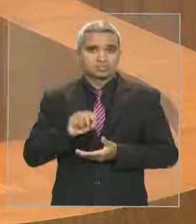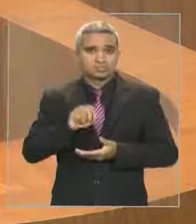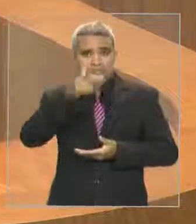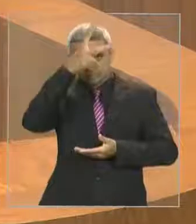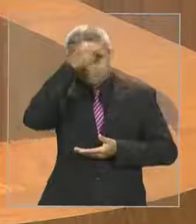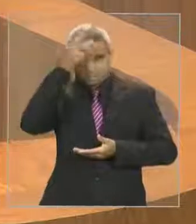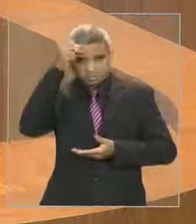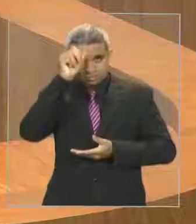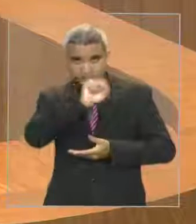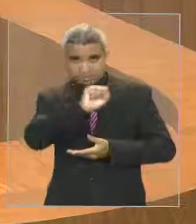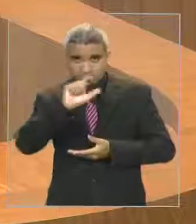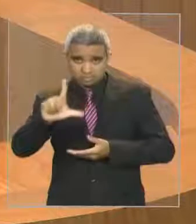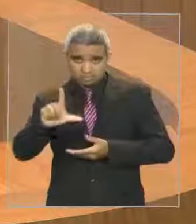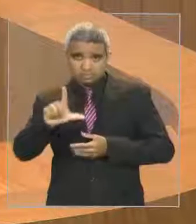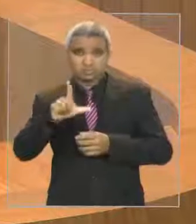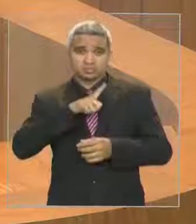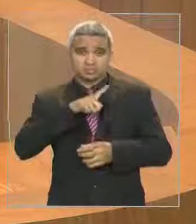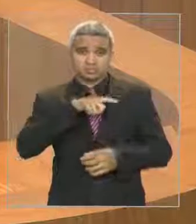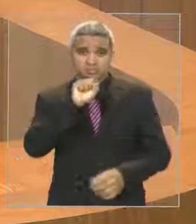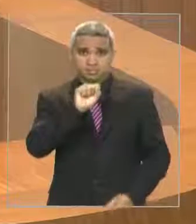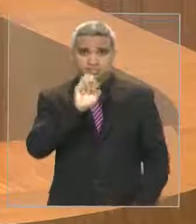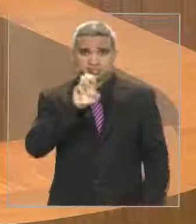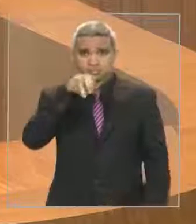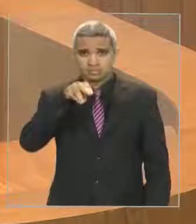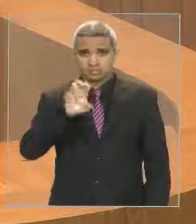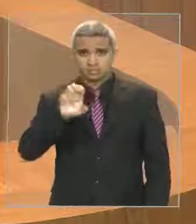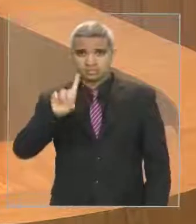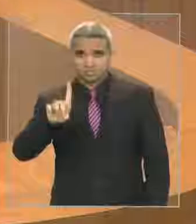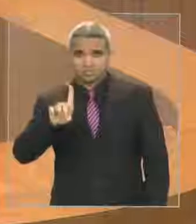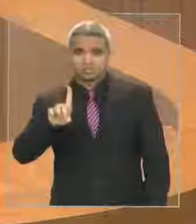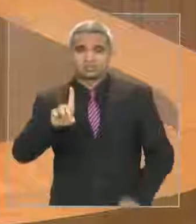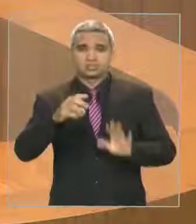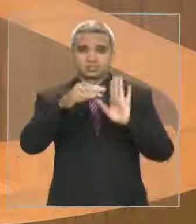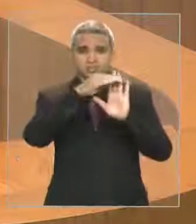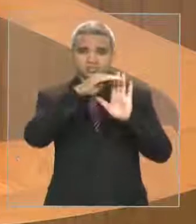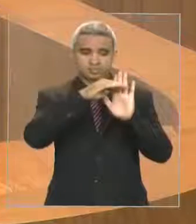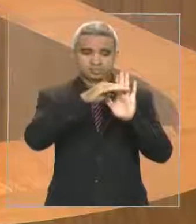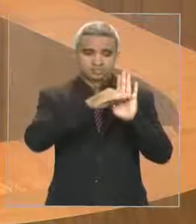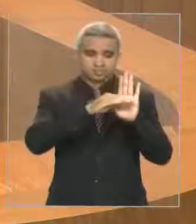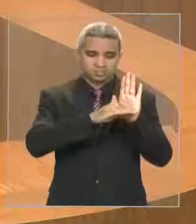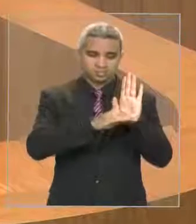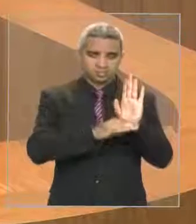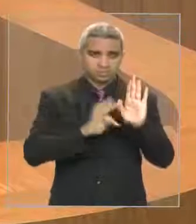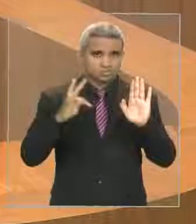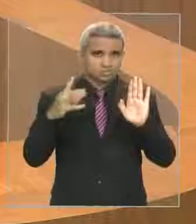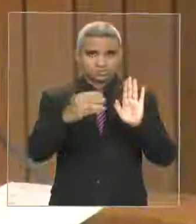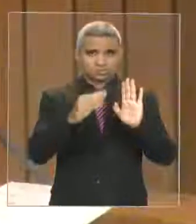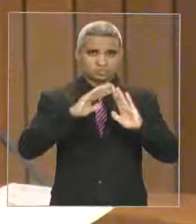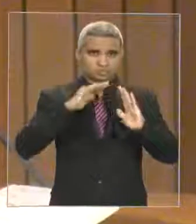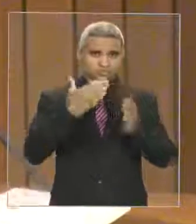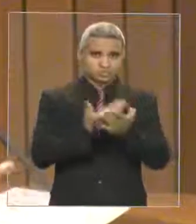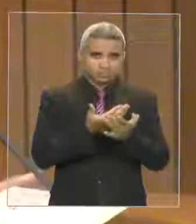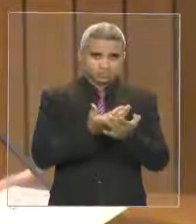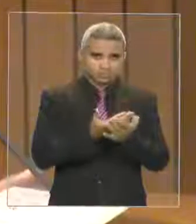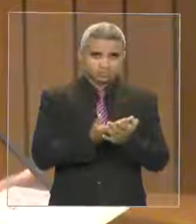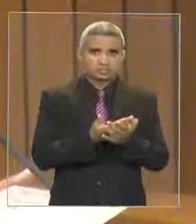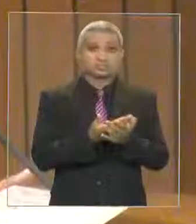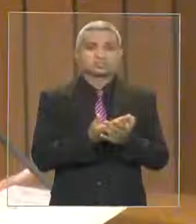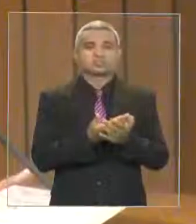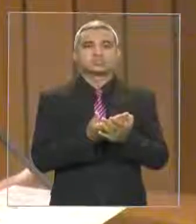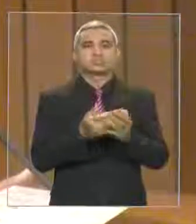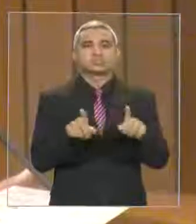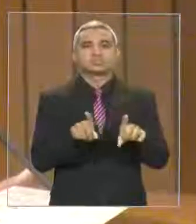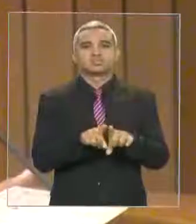SEMED, a relação com o endereço de todas as escolas, polos e os